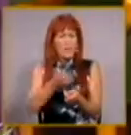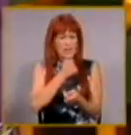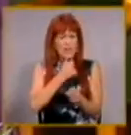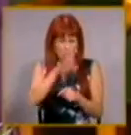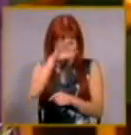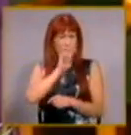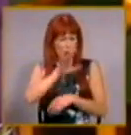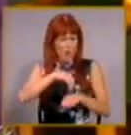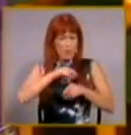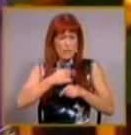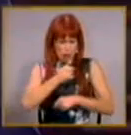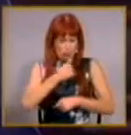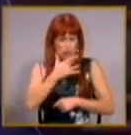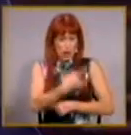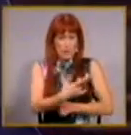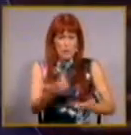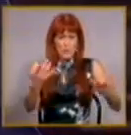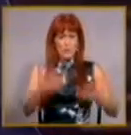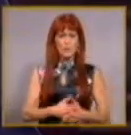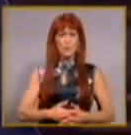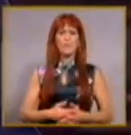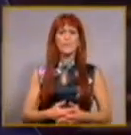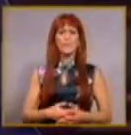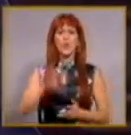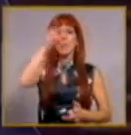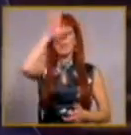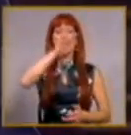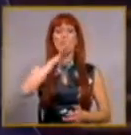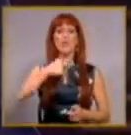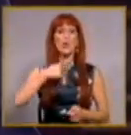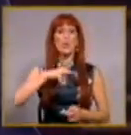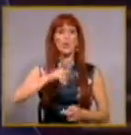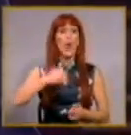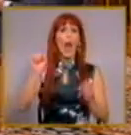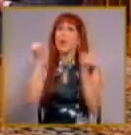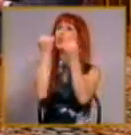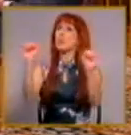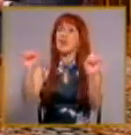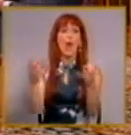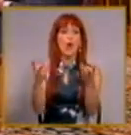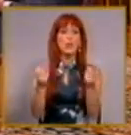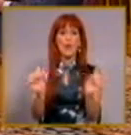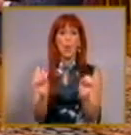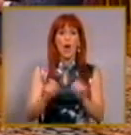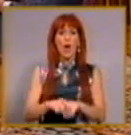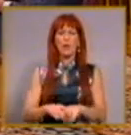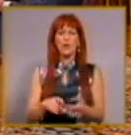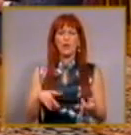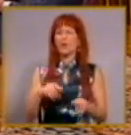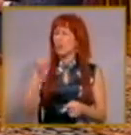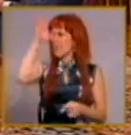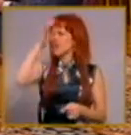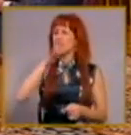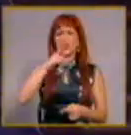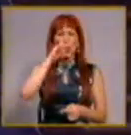que o Governo pode assumir por si só. O Primeiro-Ministro diz que o país não tem autonomia orçamental. Sim, mas o que o Primeiro-Ministro diz já ninguém